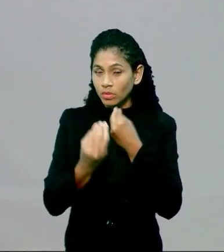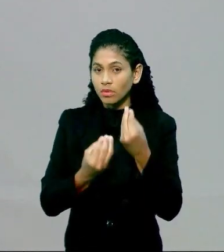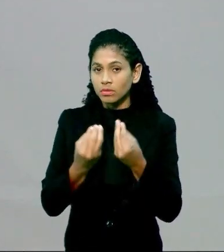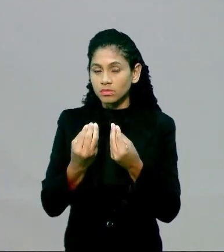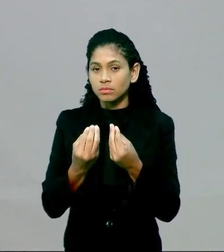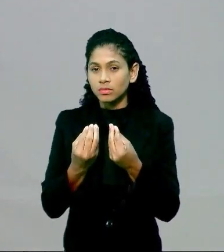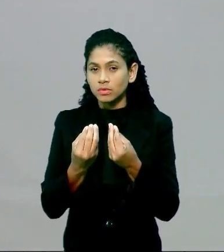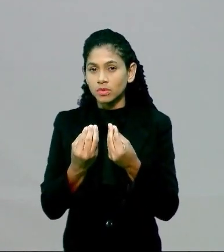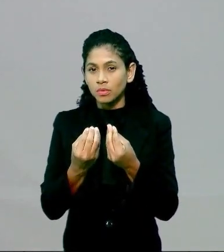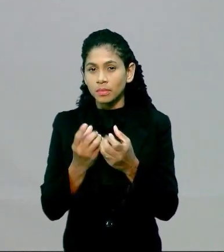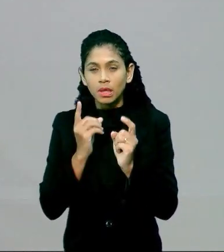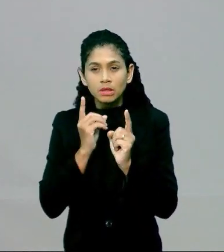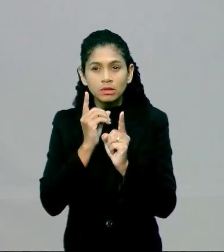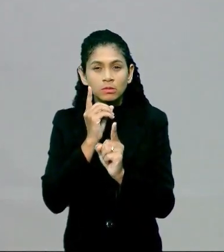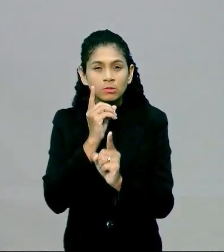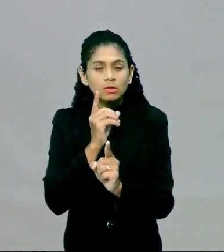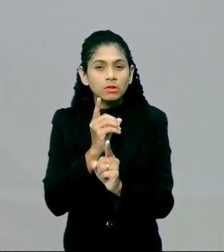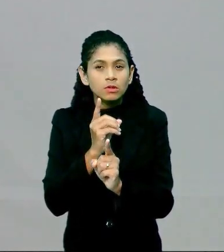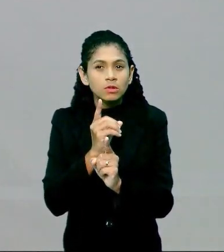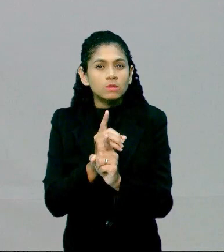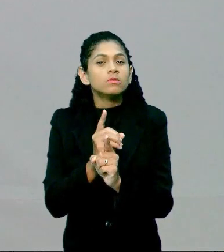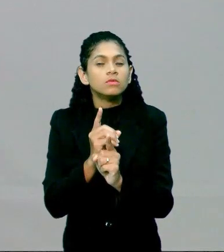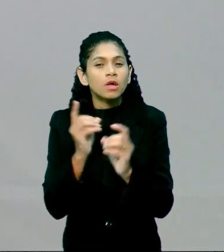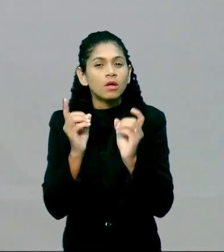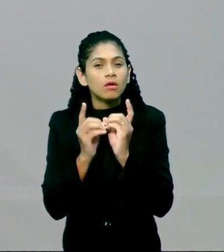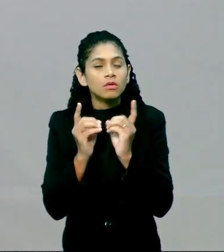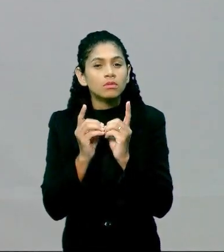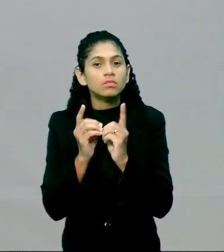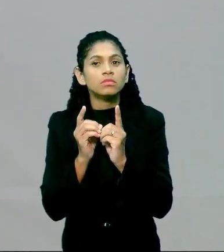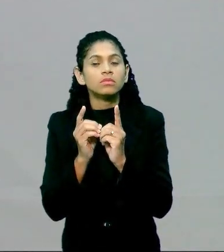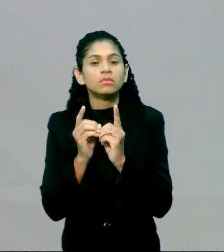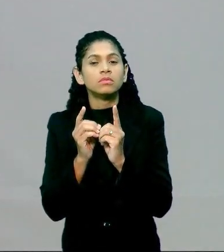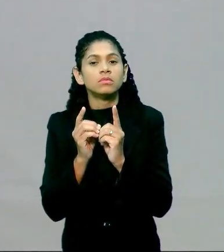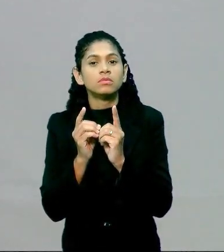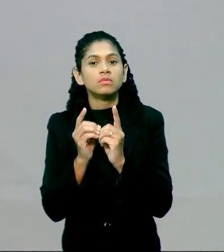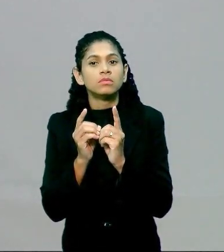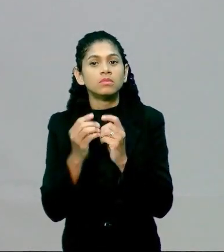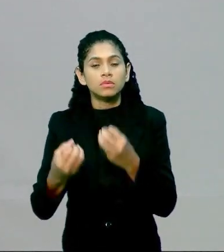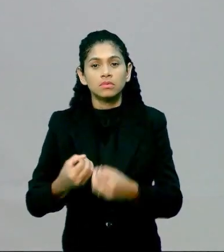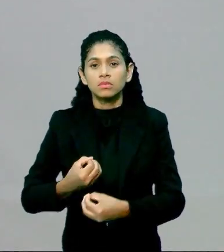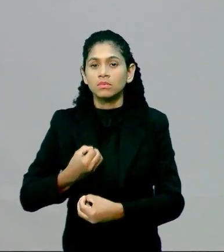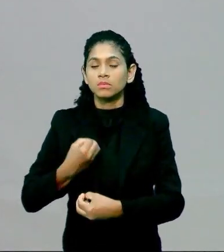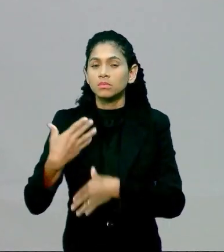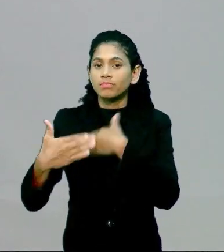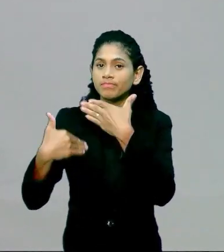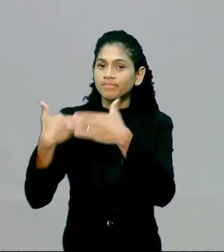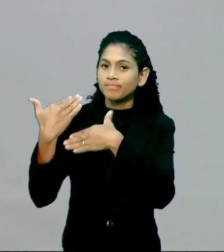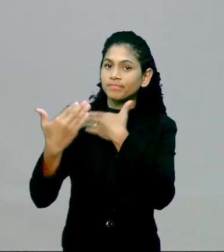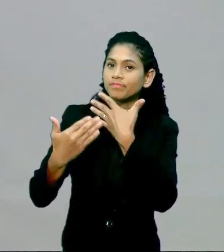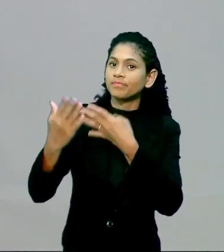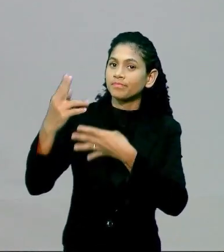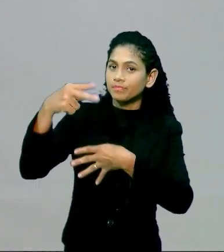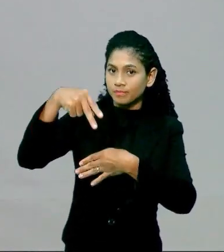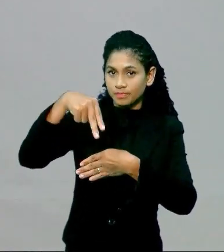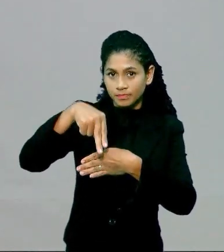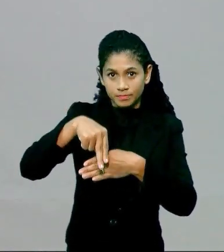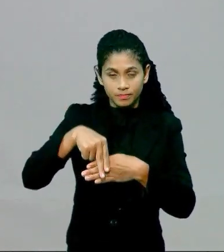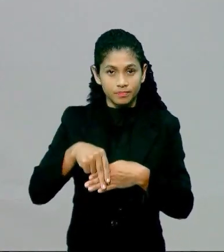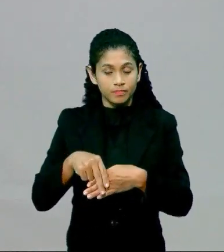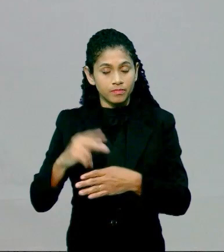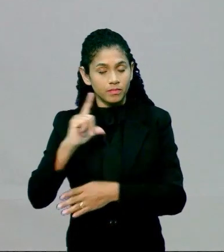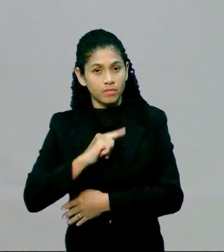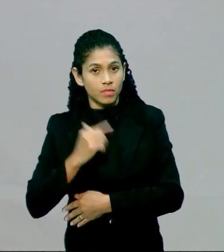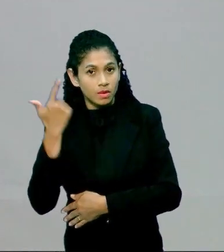mais idêntica, né? Mais autêntica, essa seria a palavra, da produção do cordel. Então, a gente tem